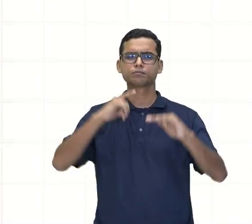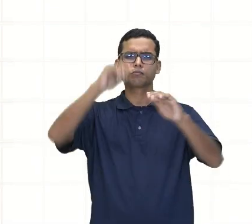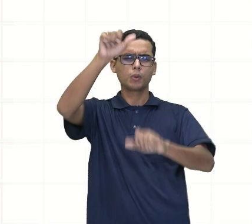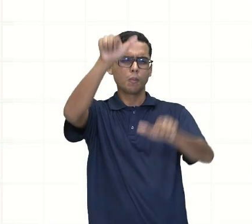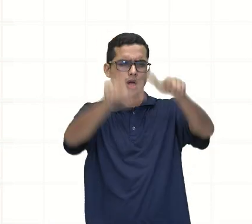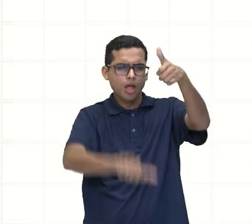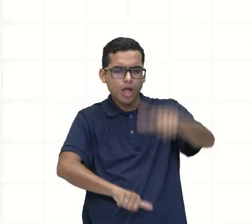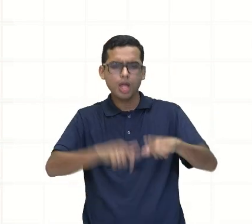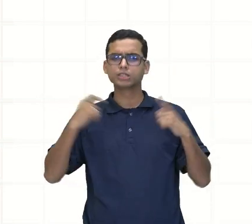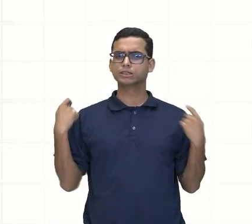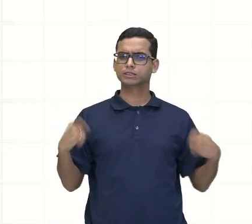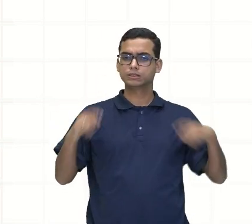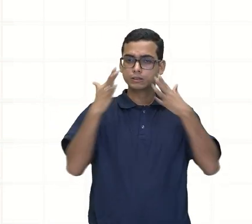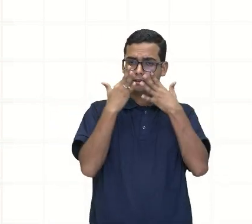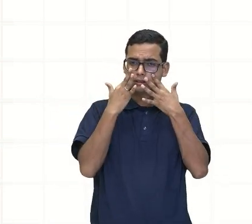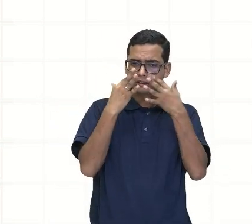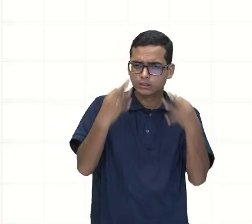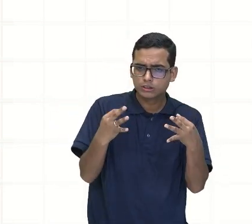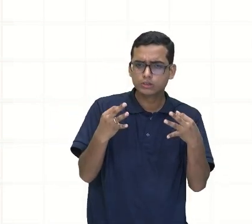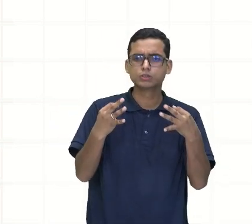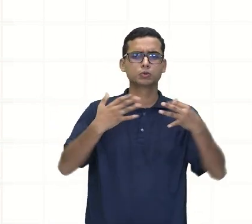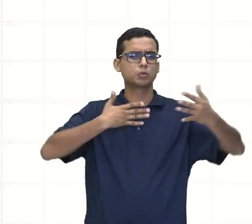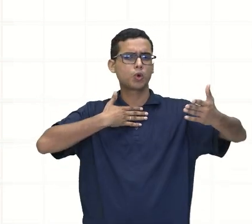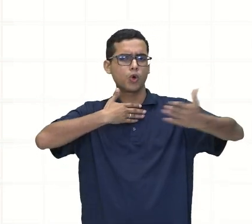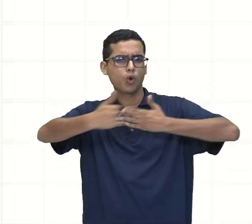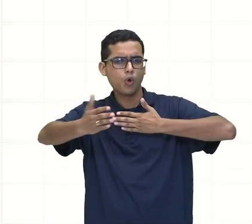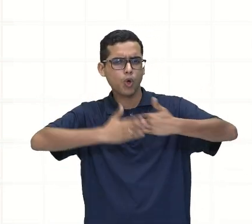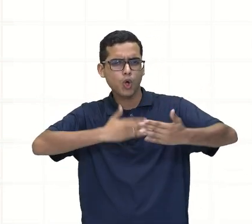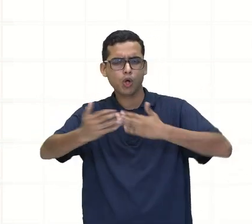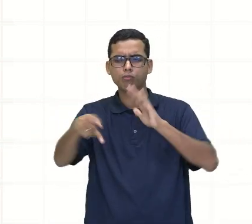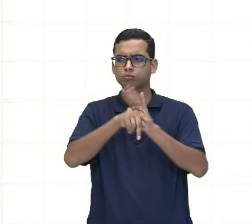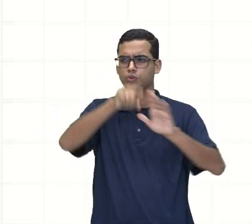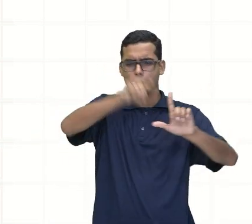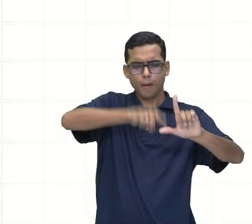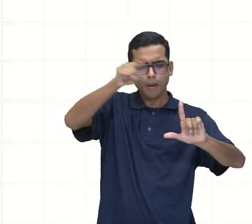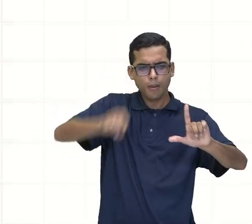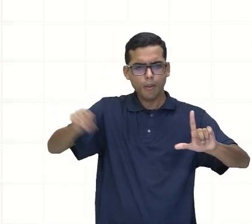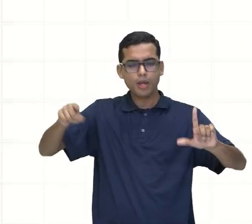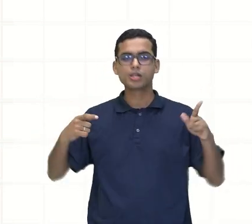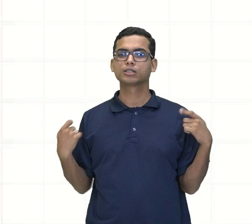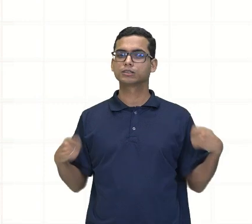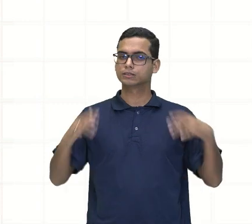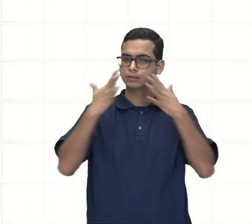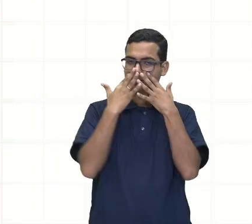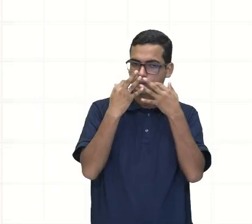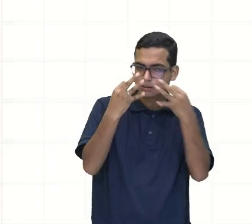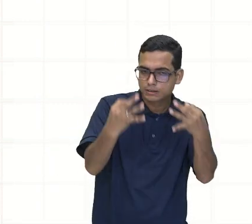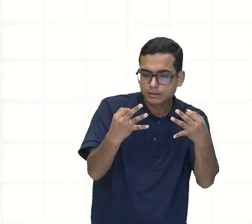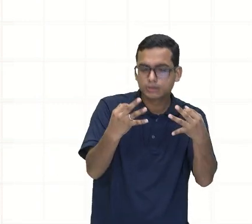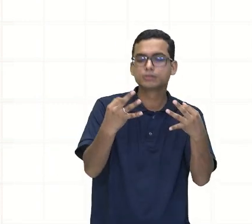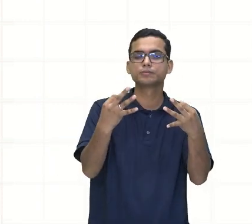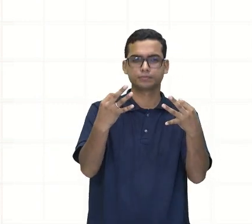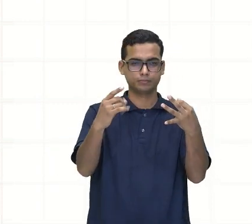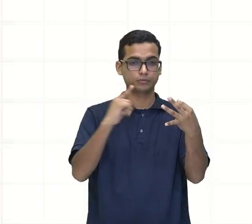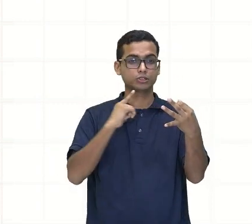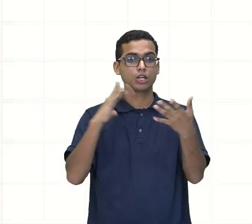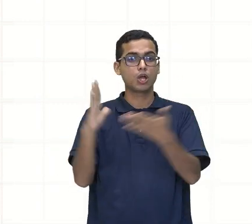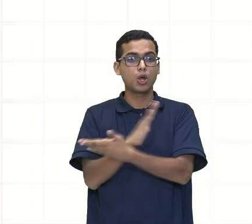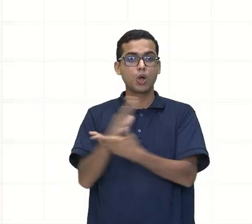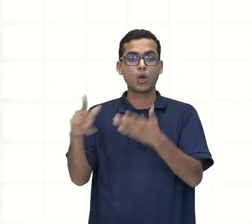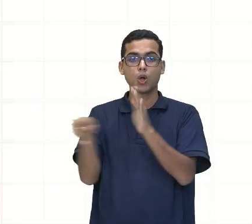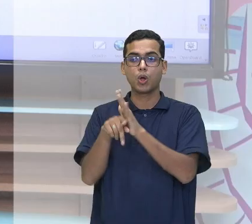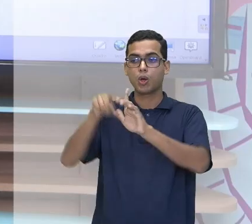bastante atenção, assim como qualquer outro gráfico. Mas, às vezes, a gente tem alguns gráficos que eles têm ali